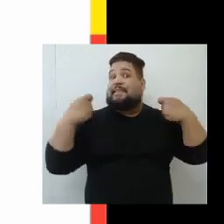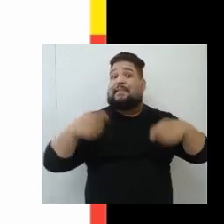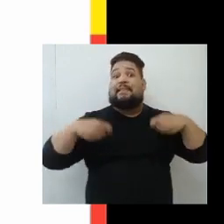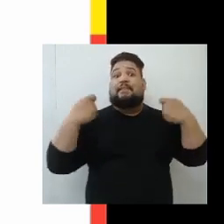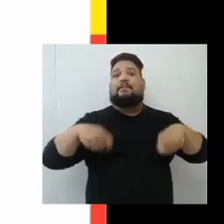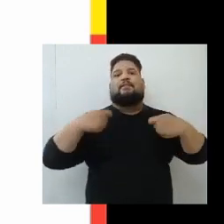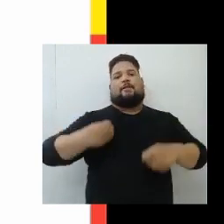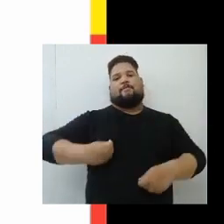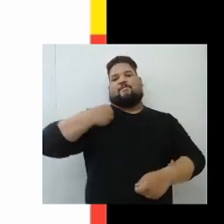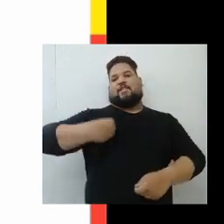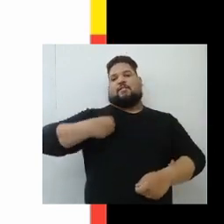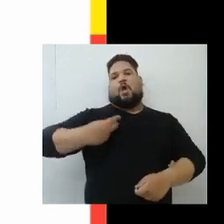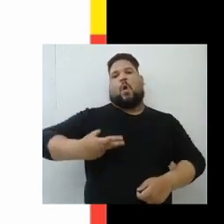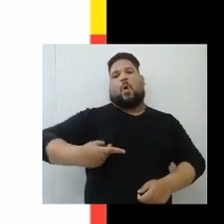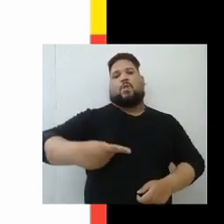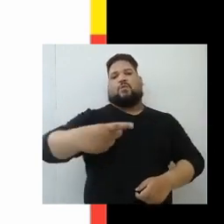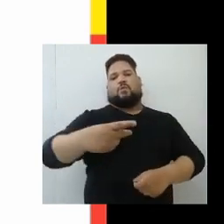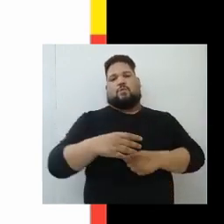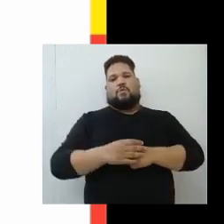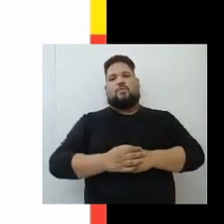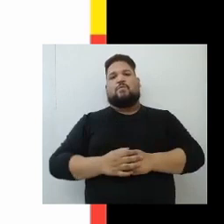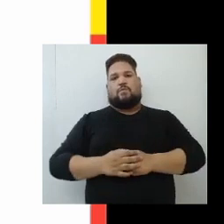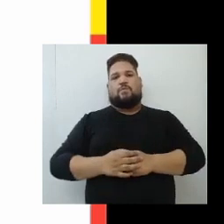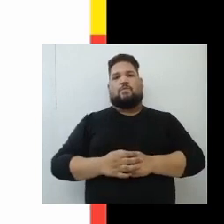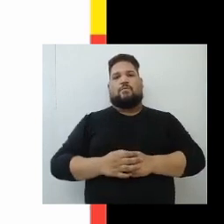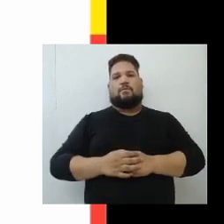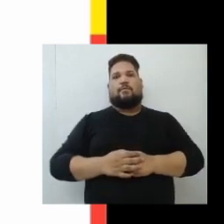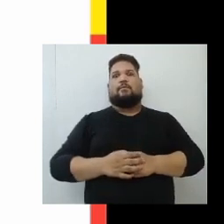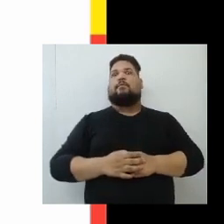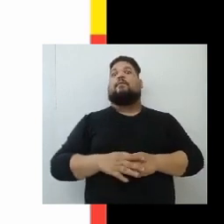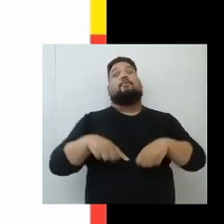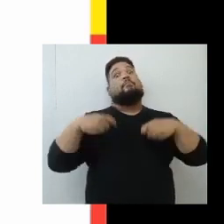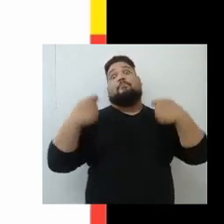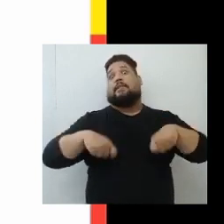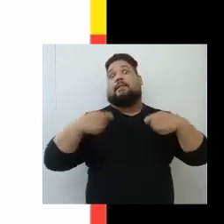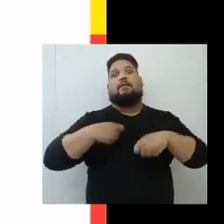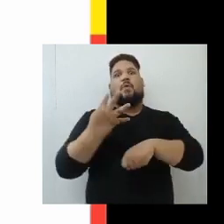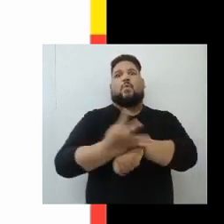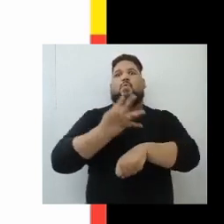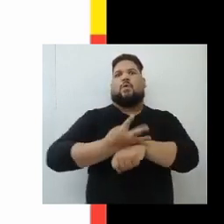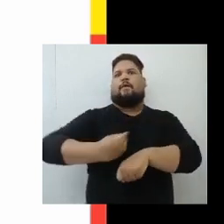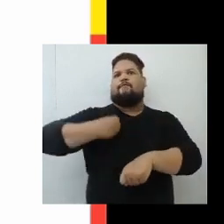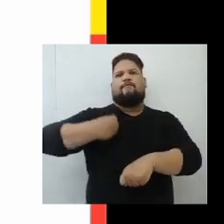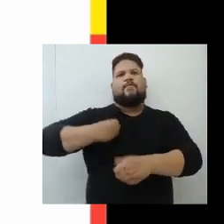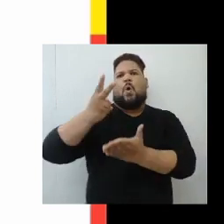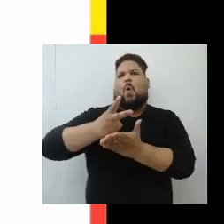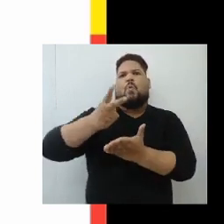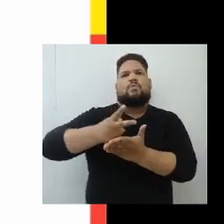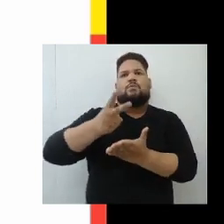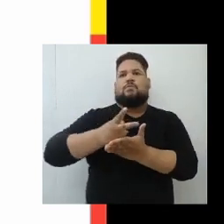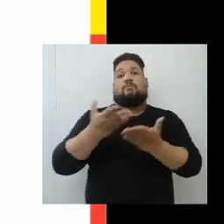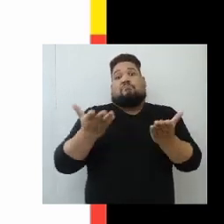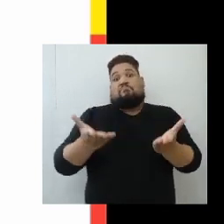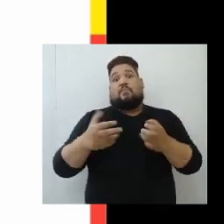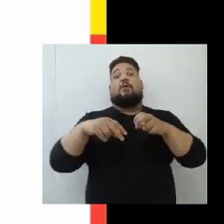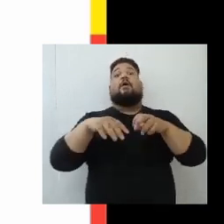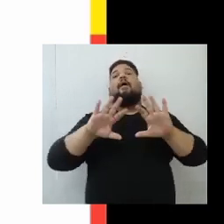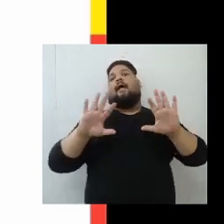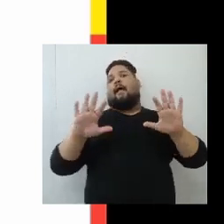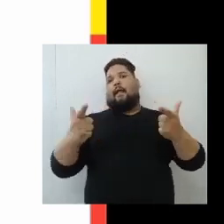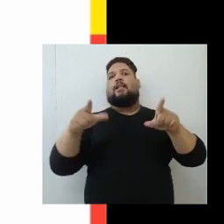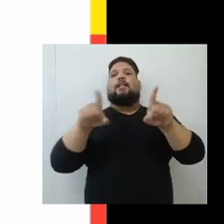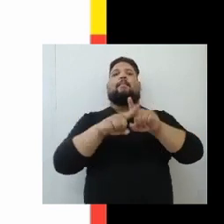de sobrevivência, tá? É uma necessidade primária de sobrevivência. E, é claro,